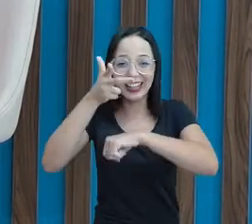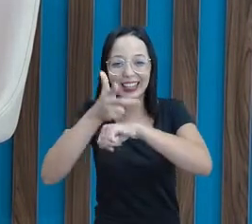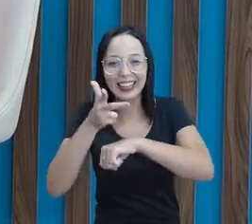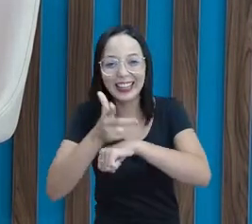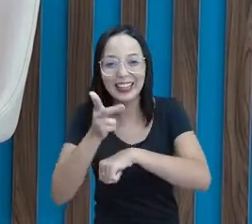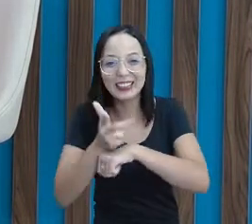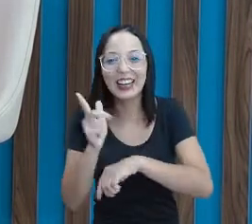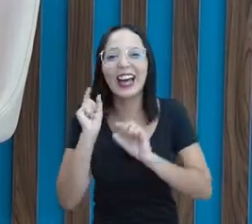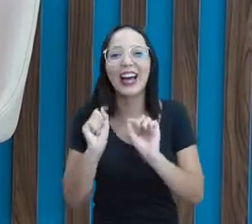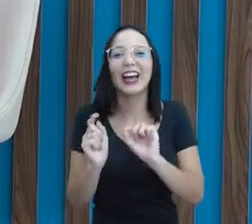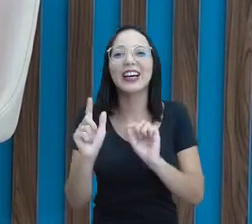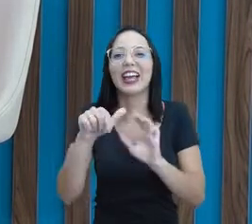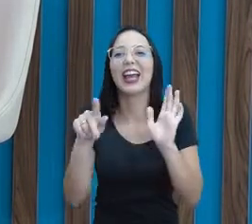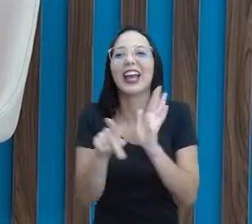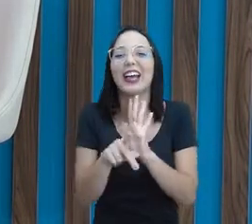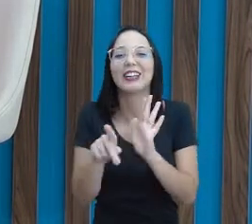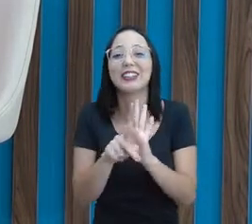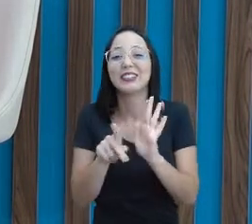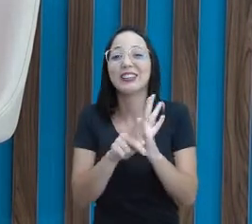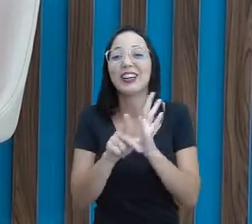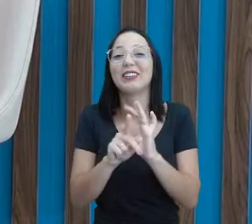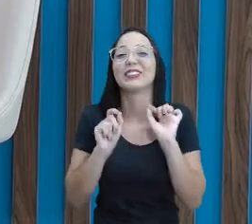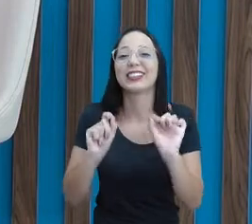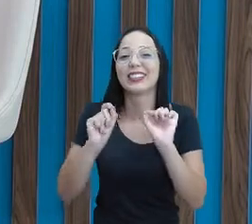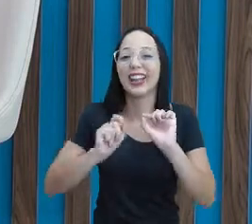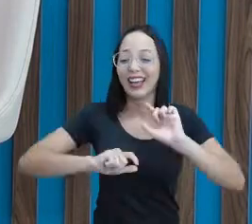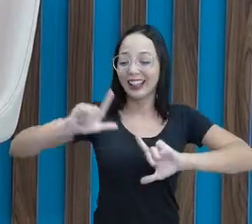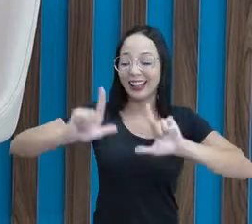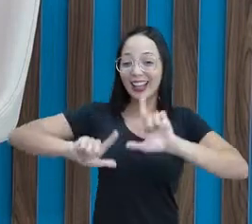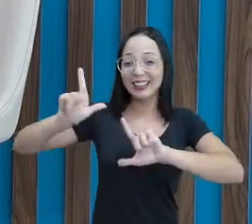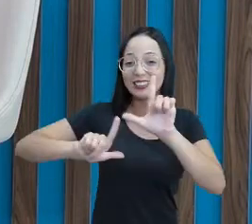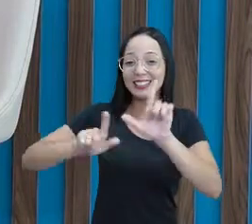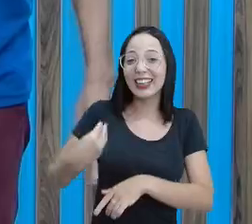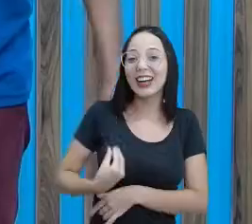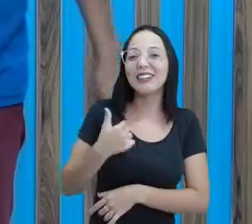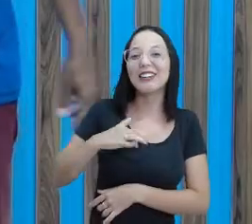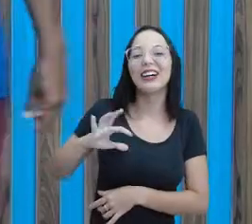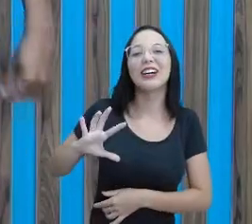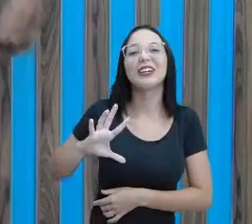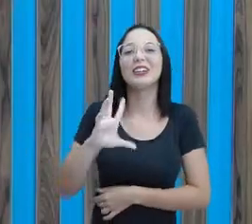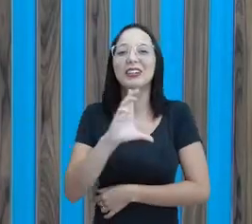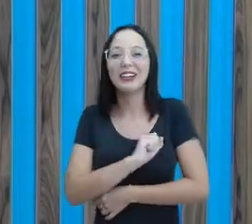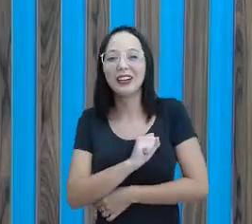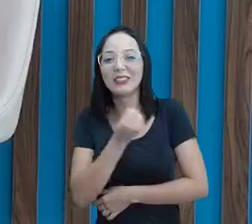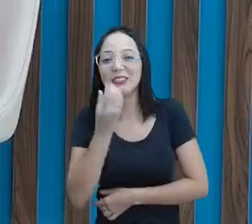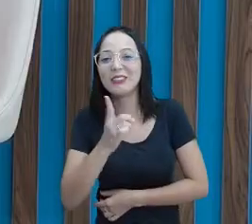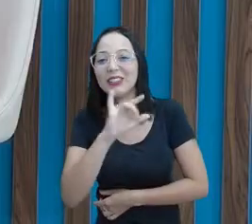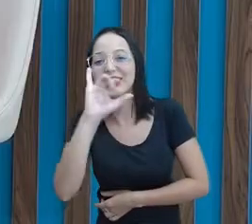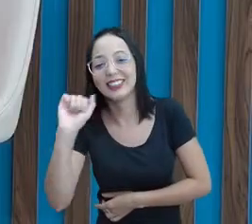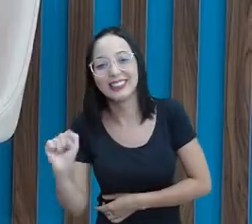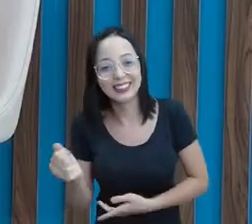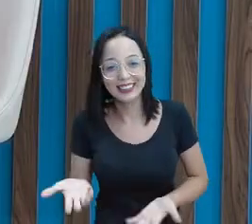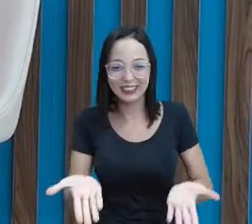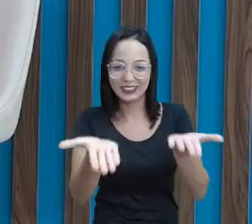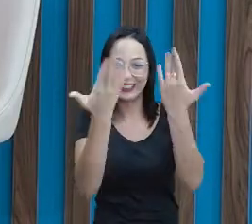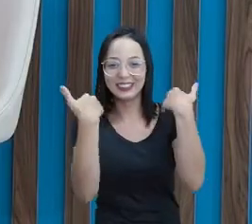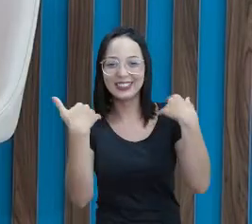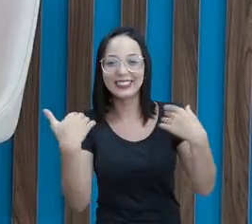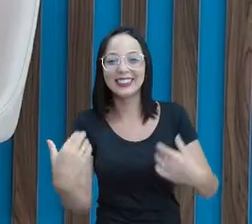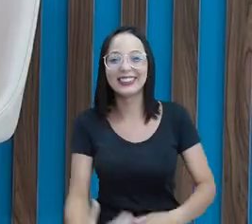é televisão ao vivo é isso, como eu amo essas coisas. Bom dia, gente. Vamos lá,